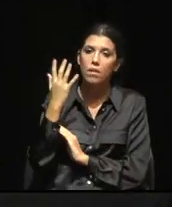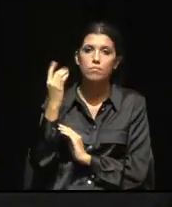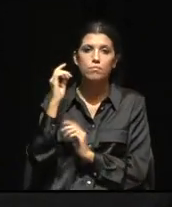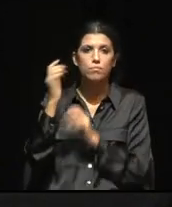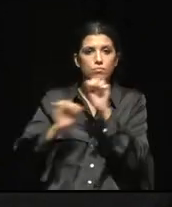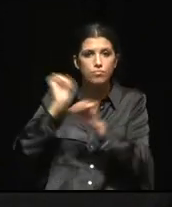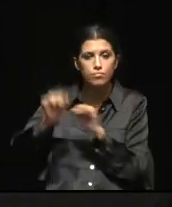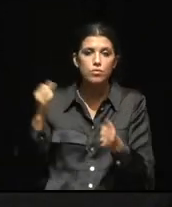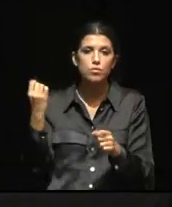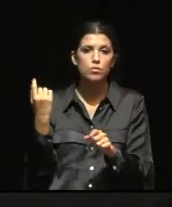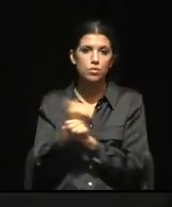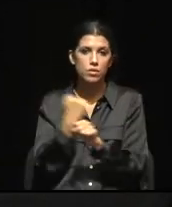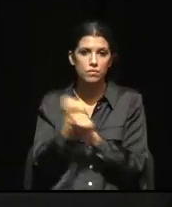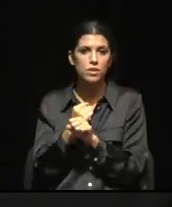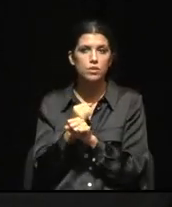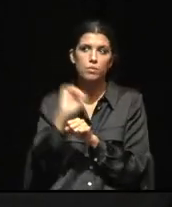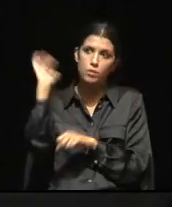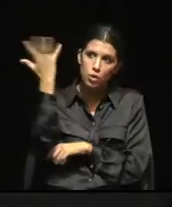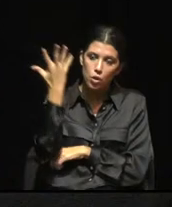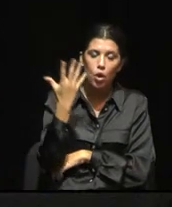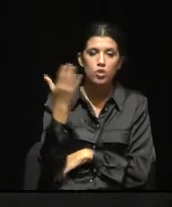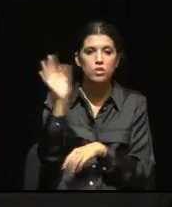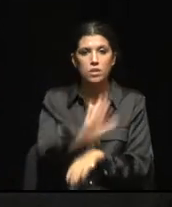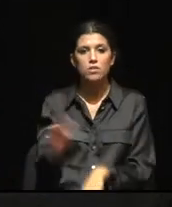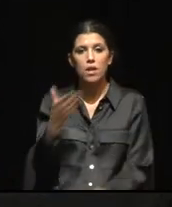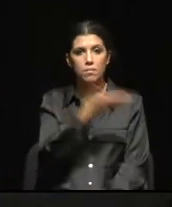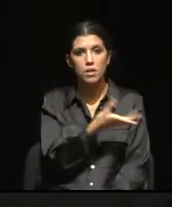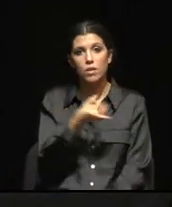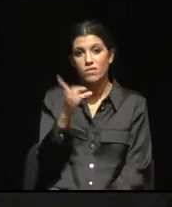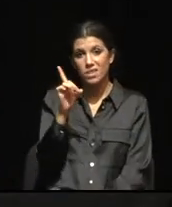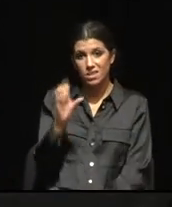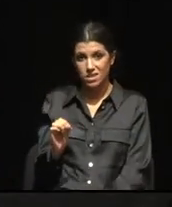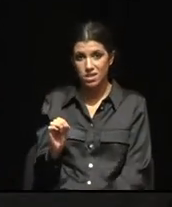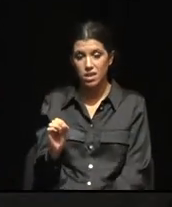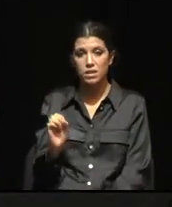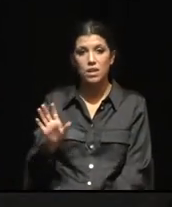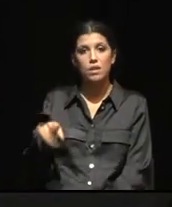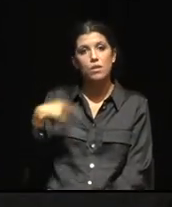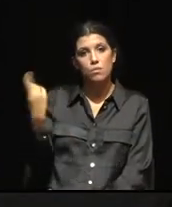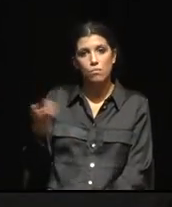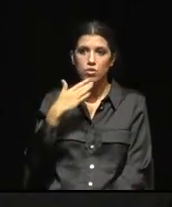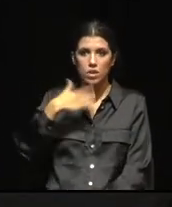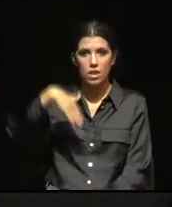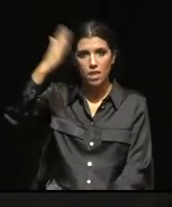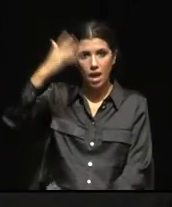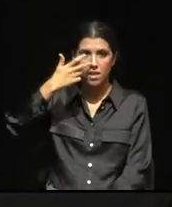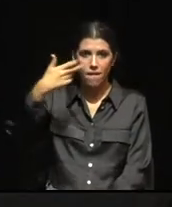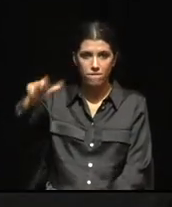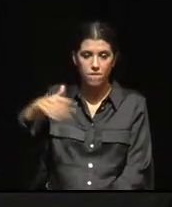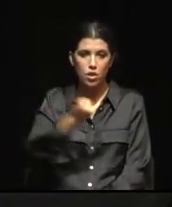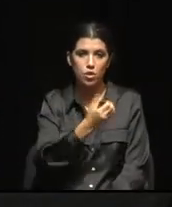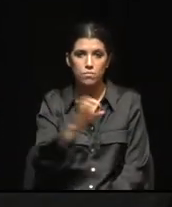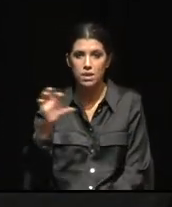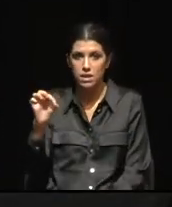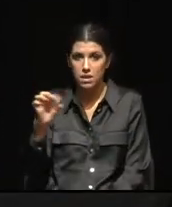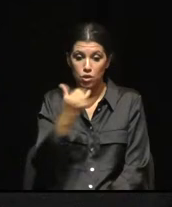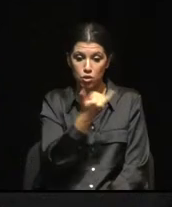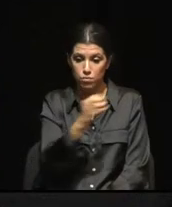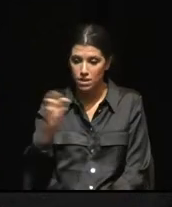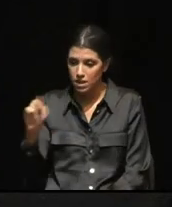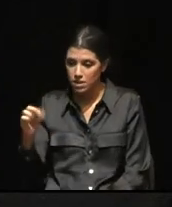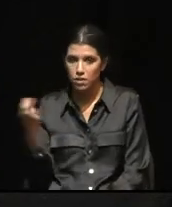no serviço meteorológico Nacional em 1960 aposentando-se por limite de idade em 2003 de